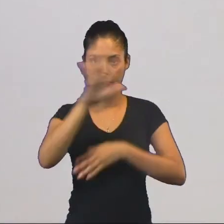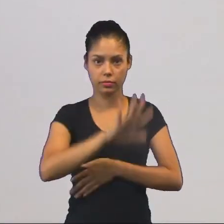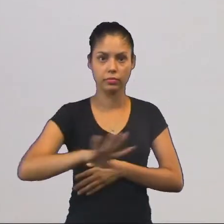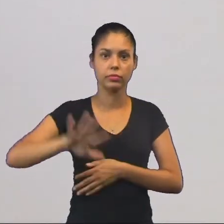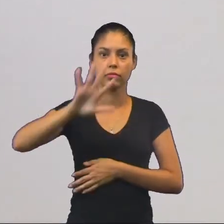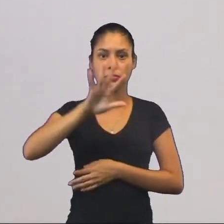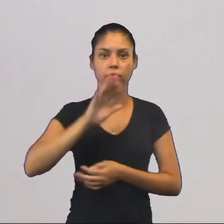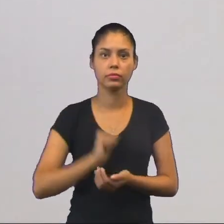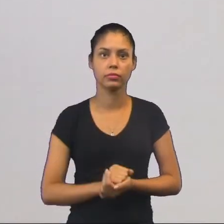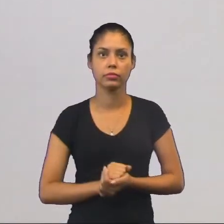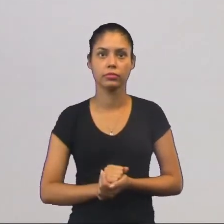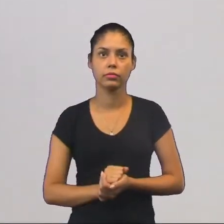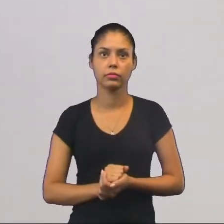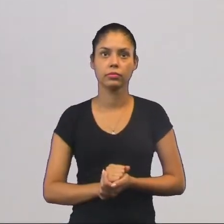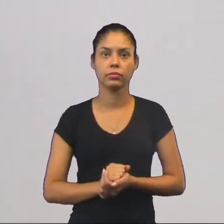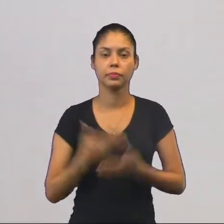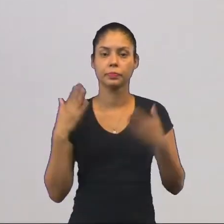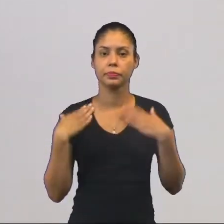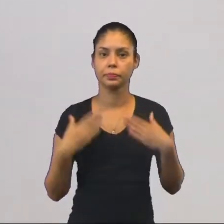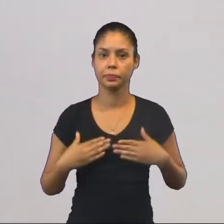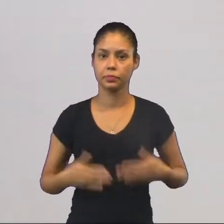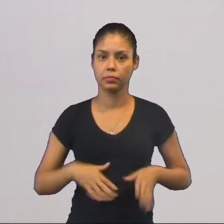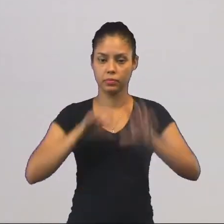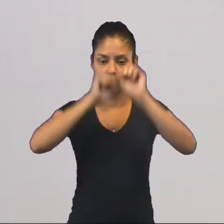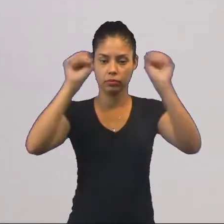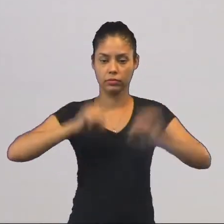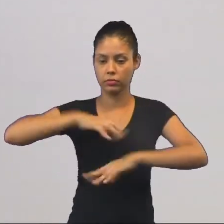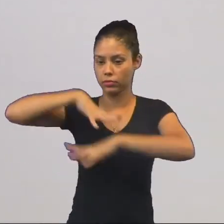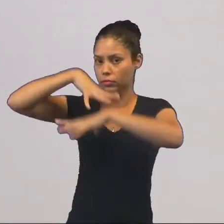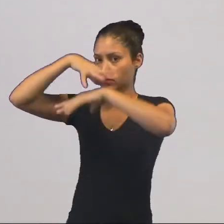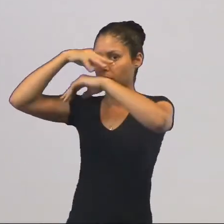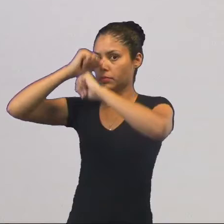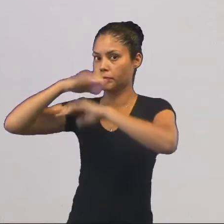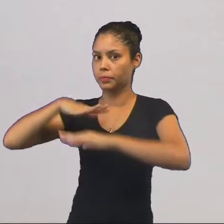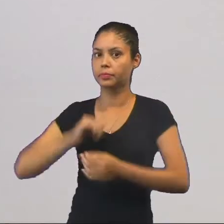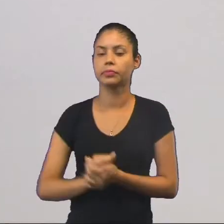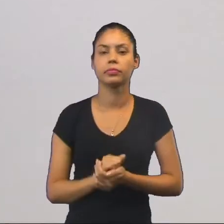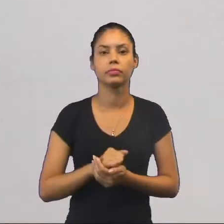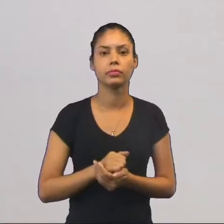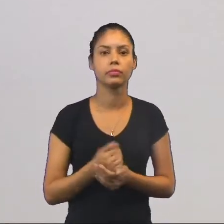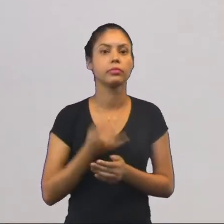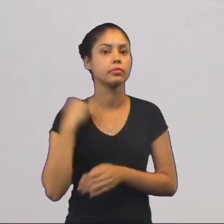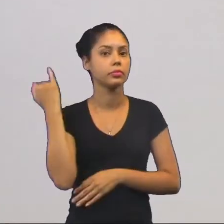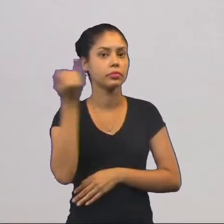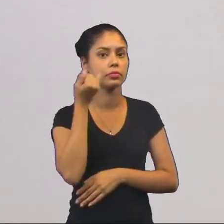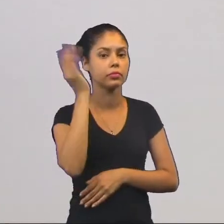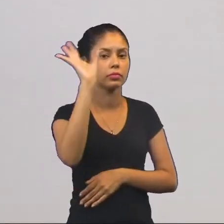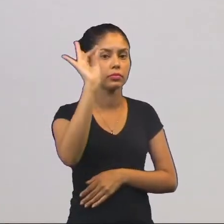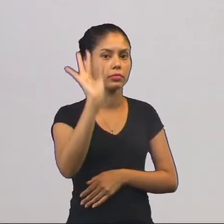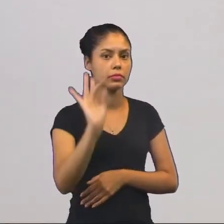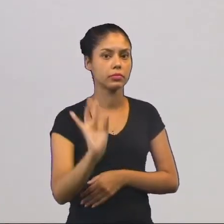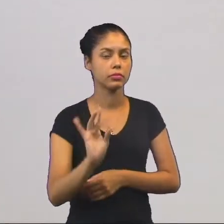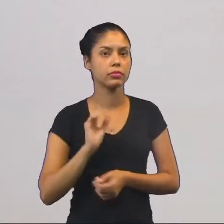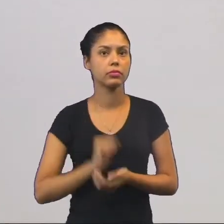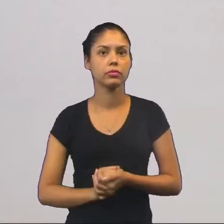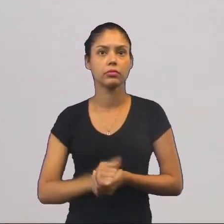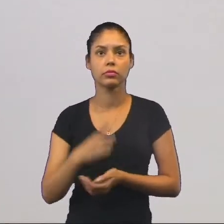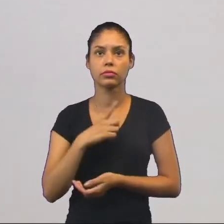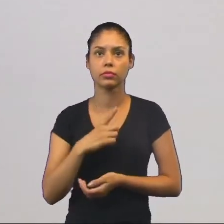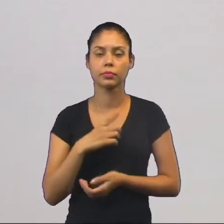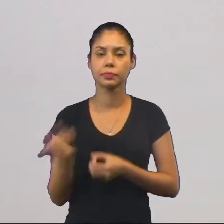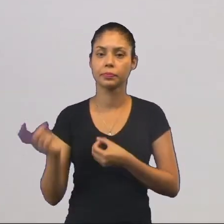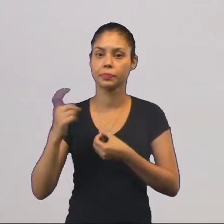né, sobre a anatomia do nosso sistema respiratório, sobre a função desempenhada por cada um deles, a gente tem